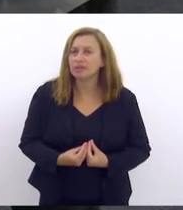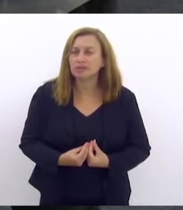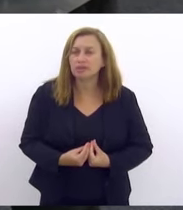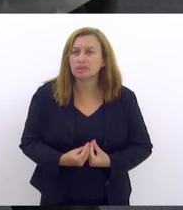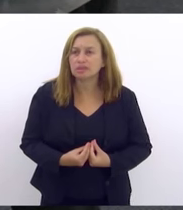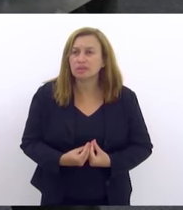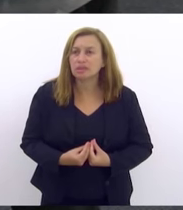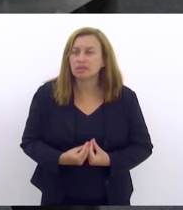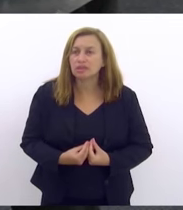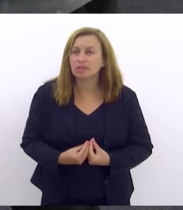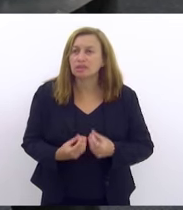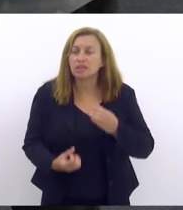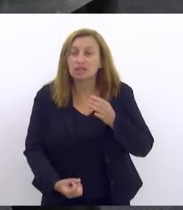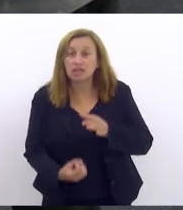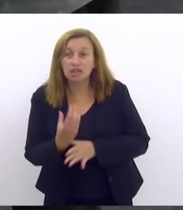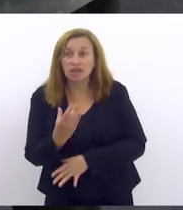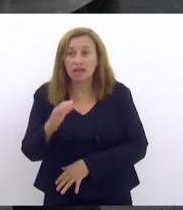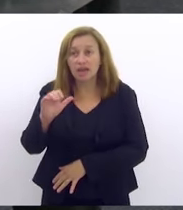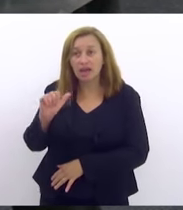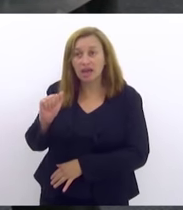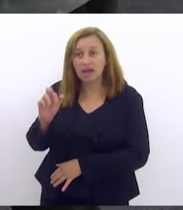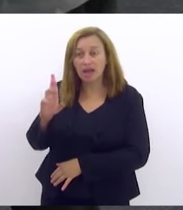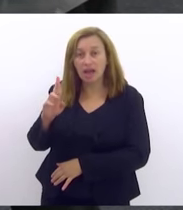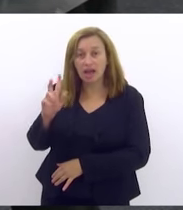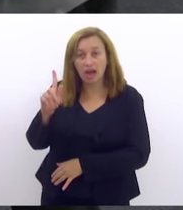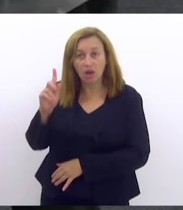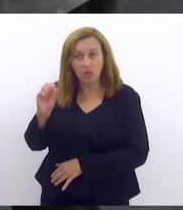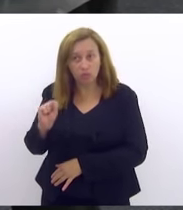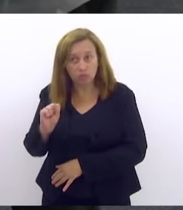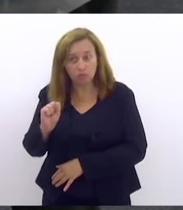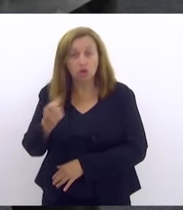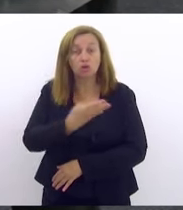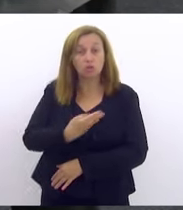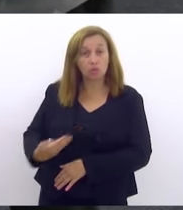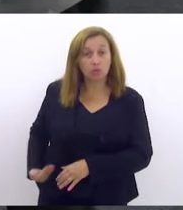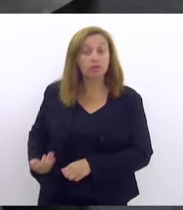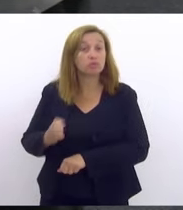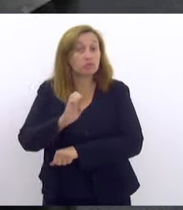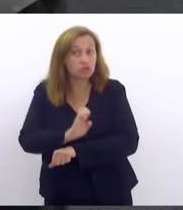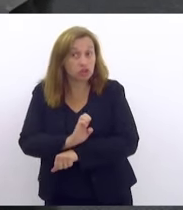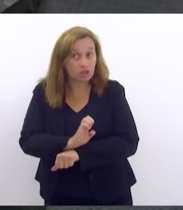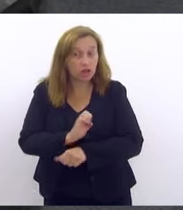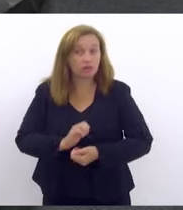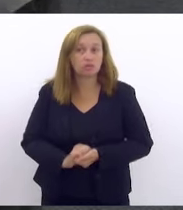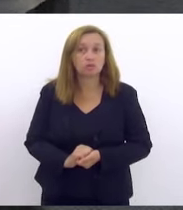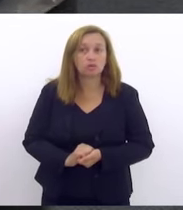se crie cargos no governo do Estado